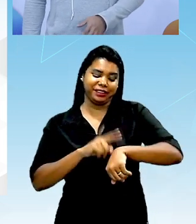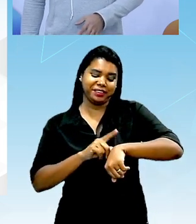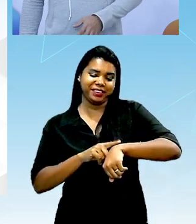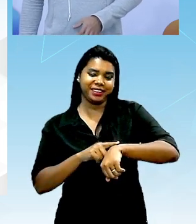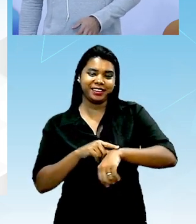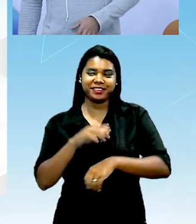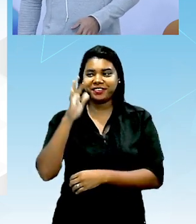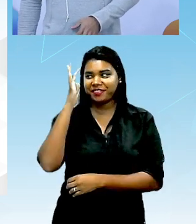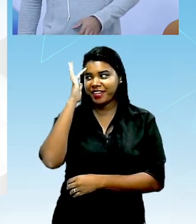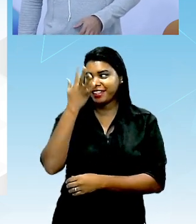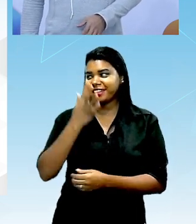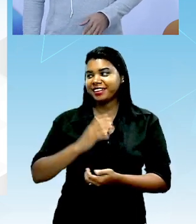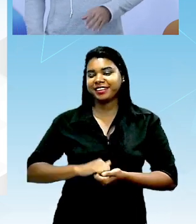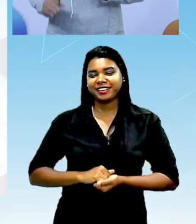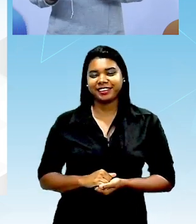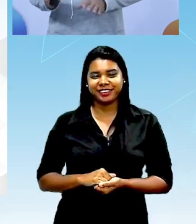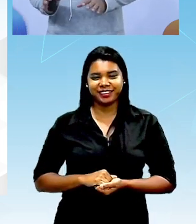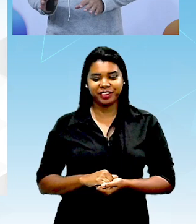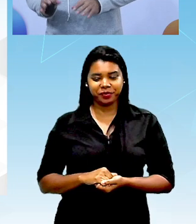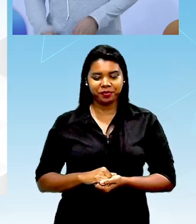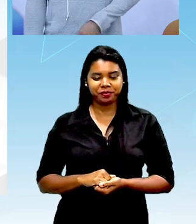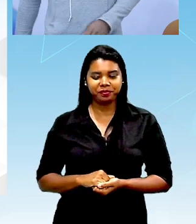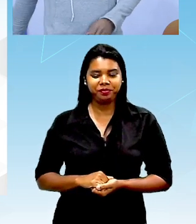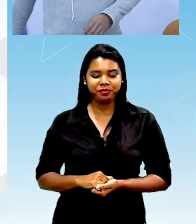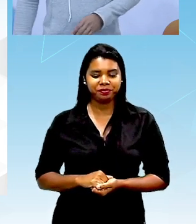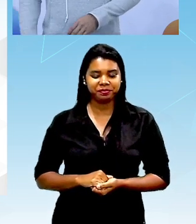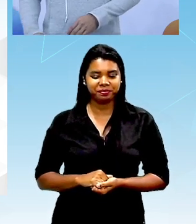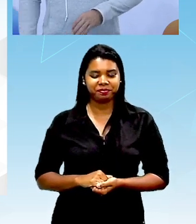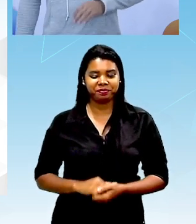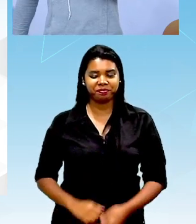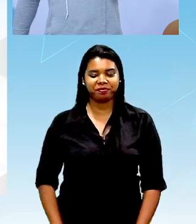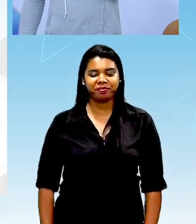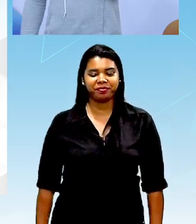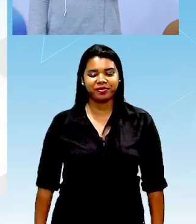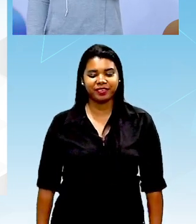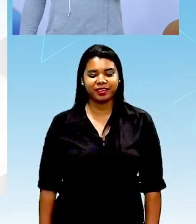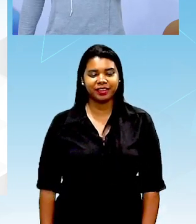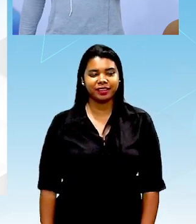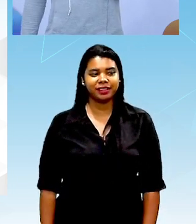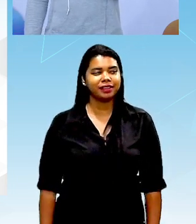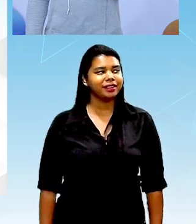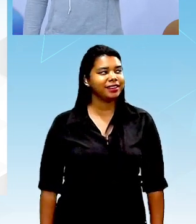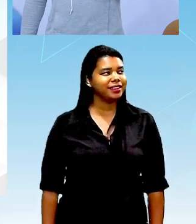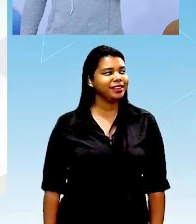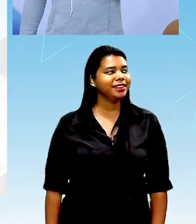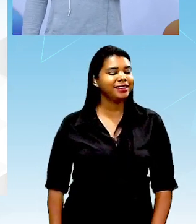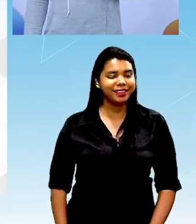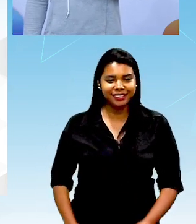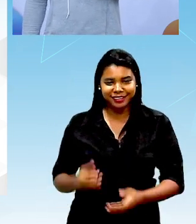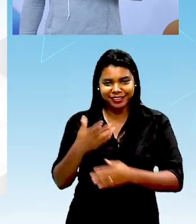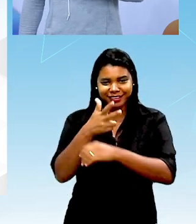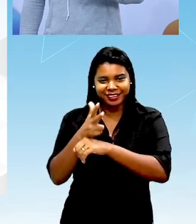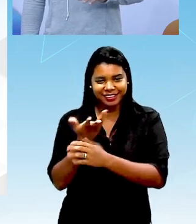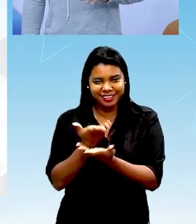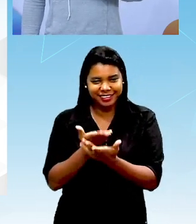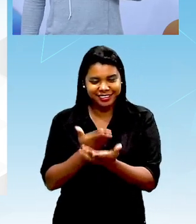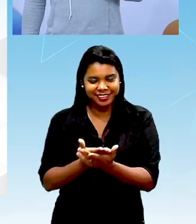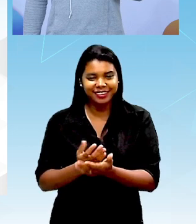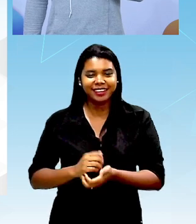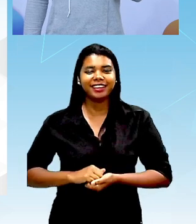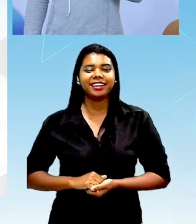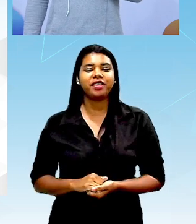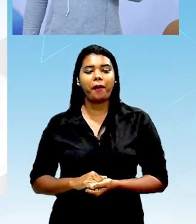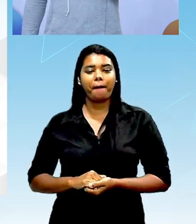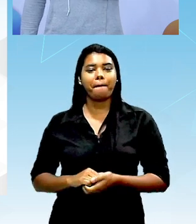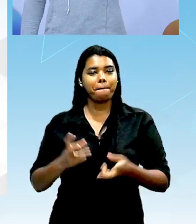resolver essa gamificação. Mas preste atenção. Obrigado, Manuel. Chegamos à metade da nossa videoaula, tá?